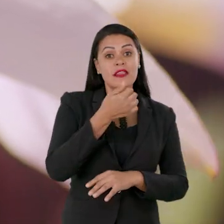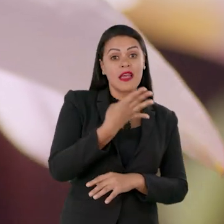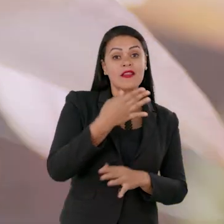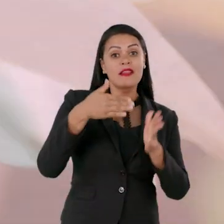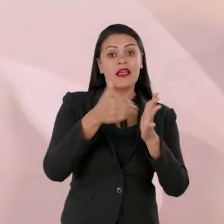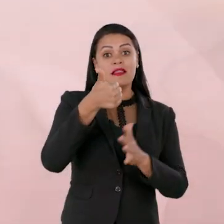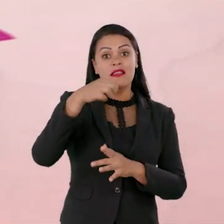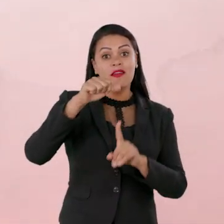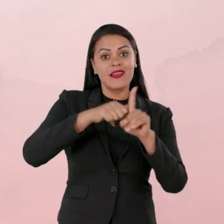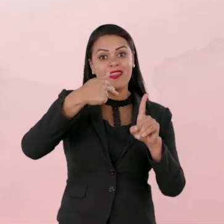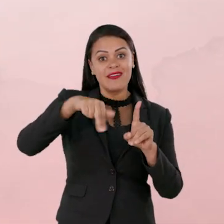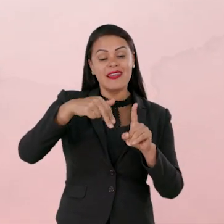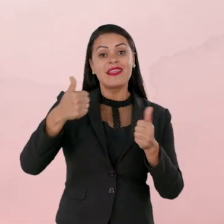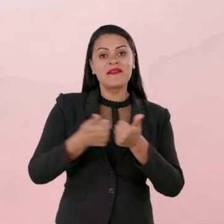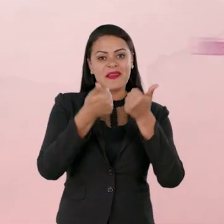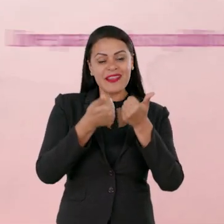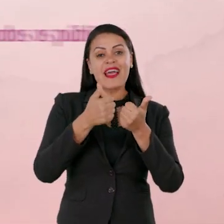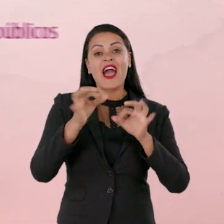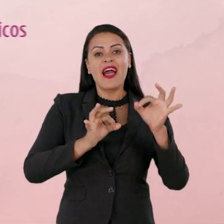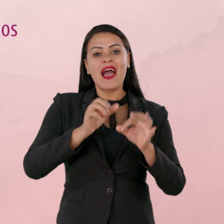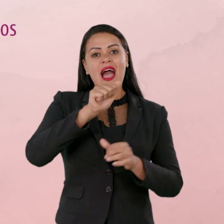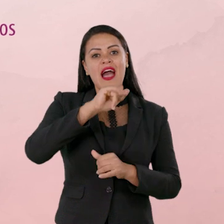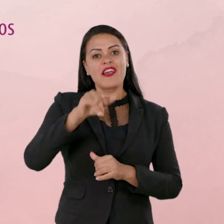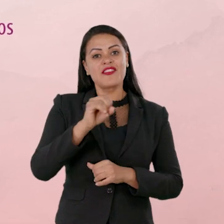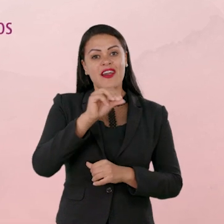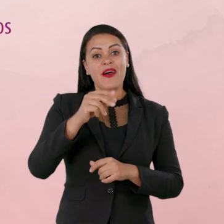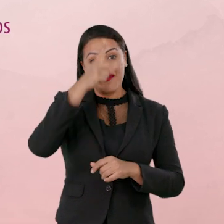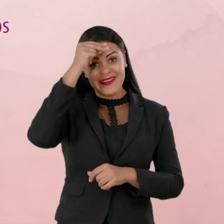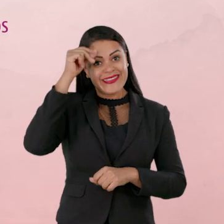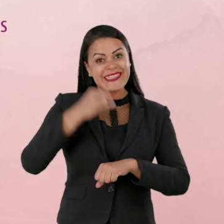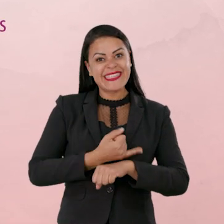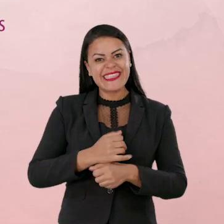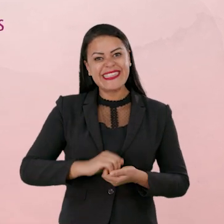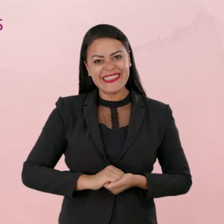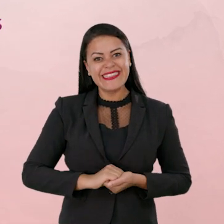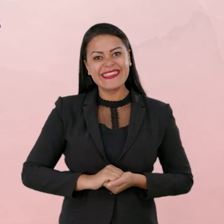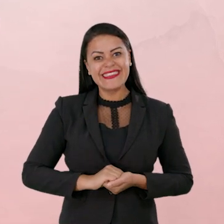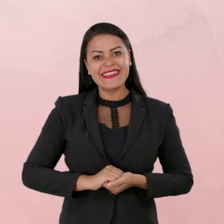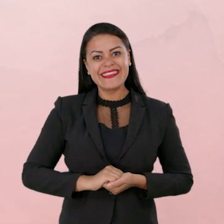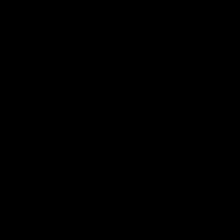encontro. Visite a Festa das Flores. Realização AJAO e Prefeitura de Joinville.